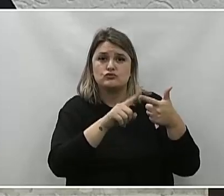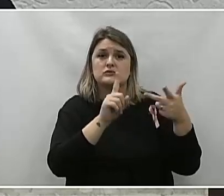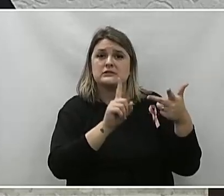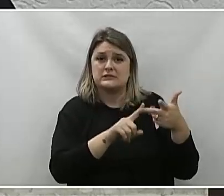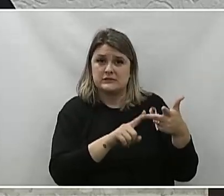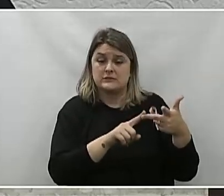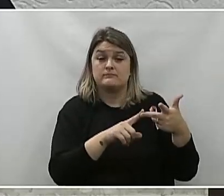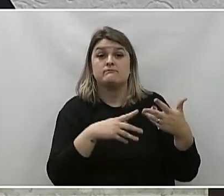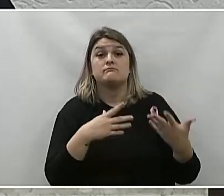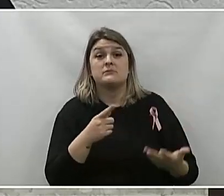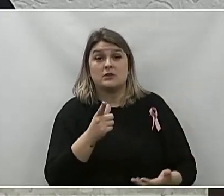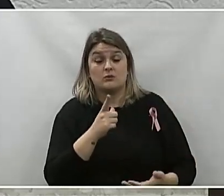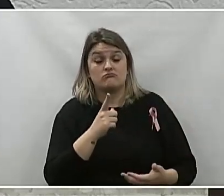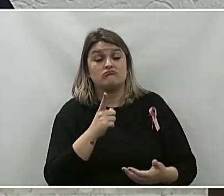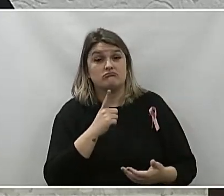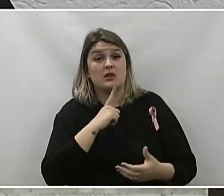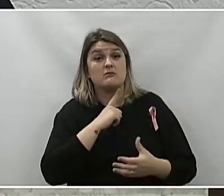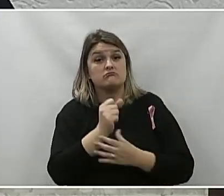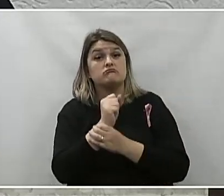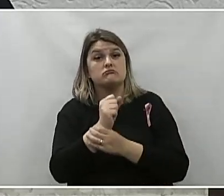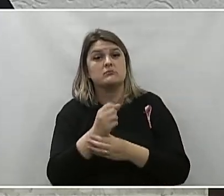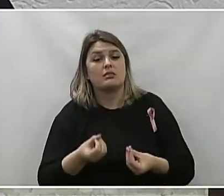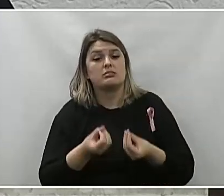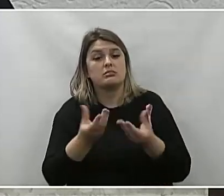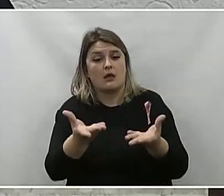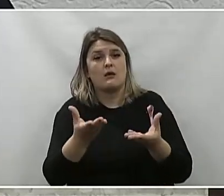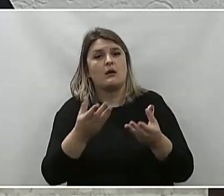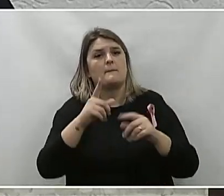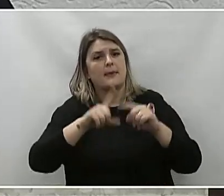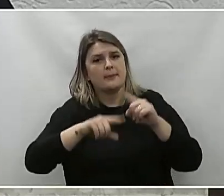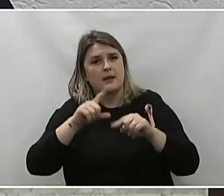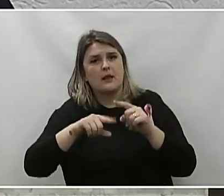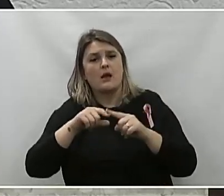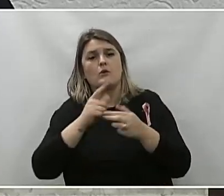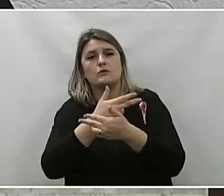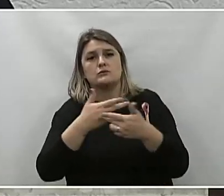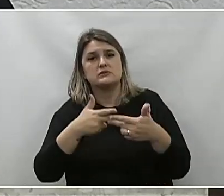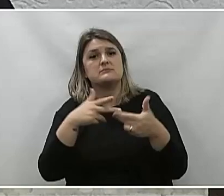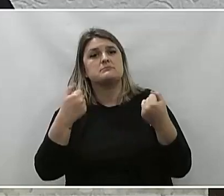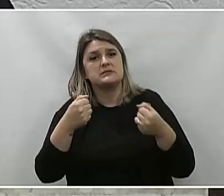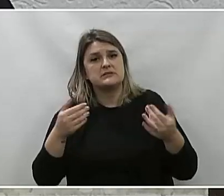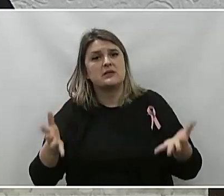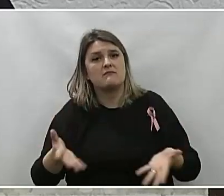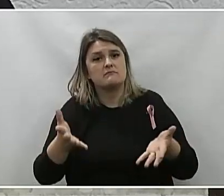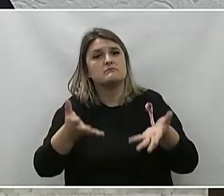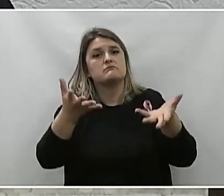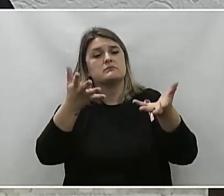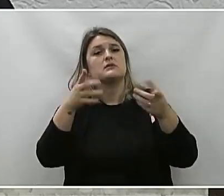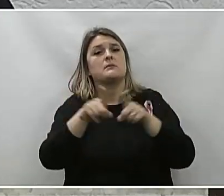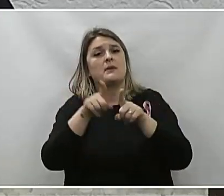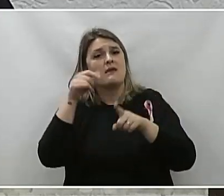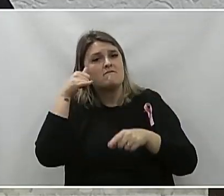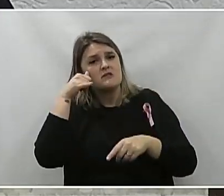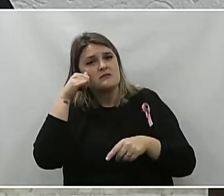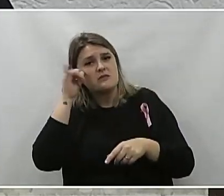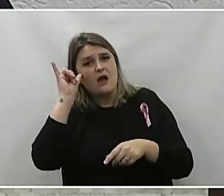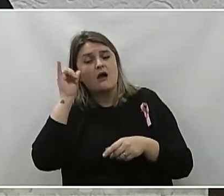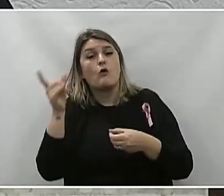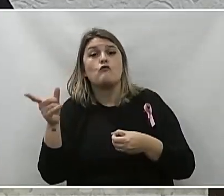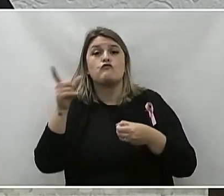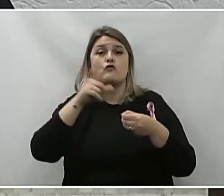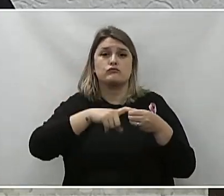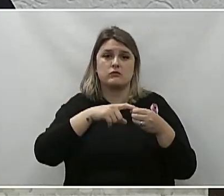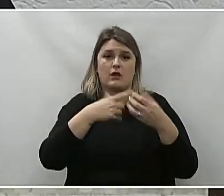com garantia de fornecimento de equipamentos necessários para a promoção prevenção assistência e